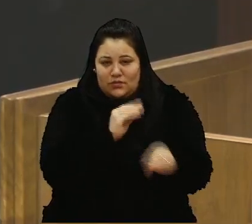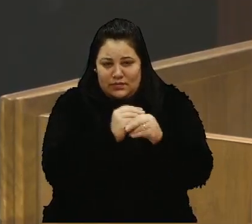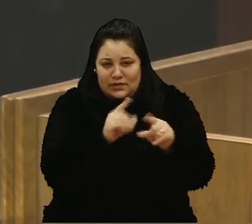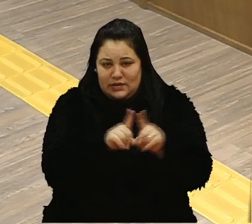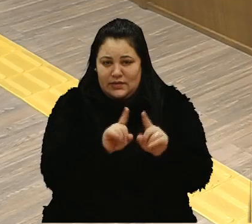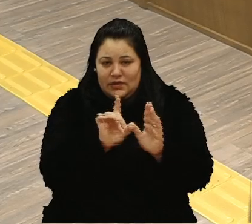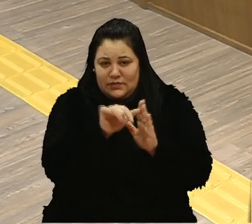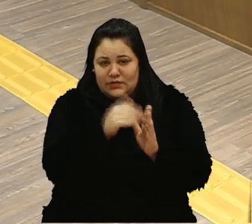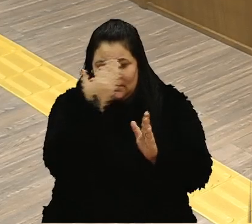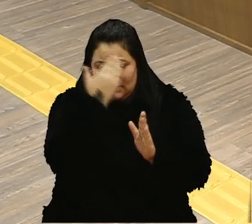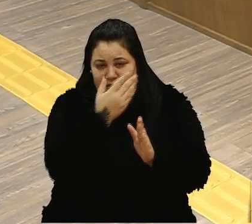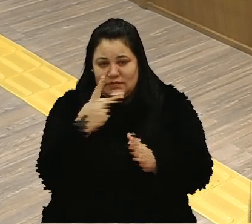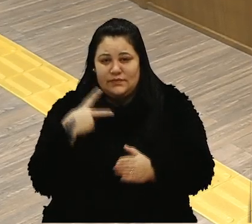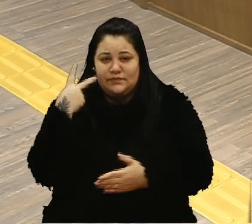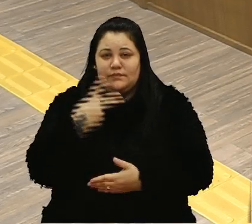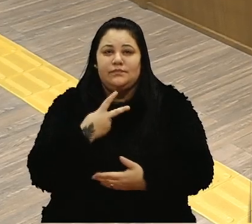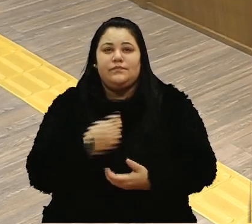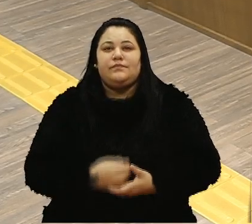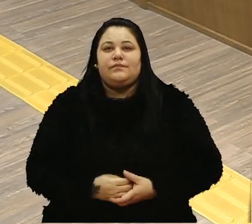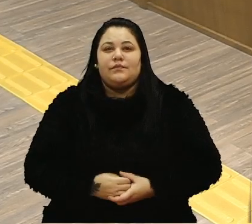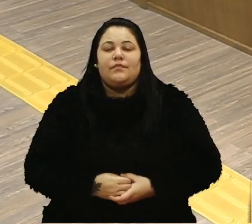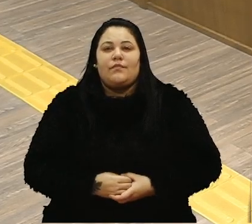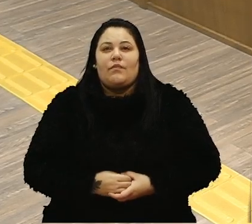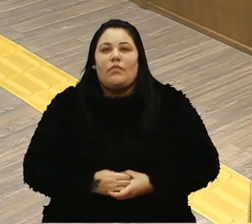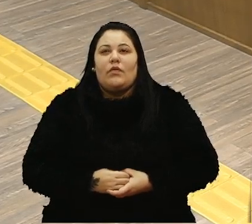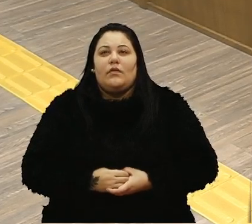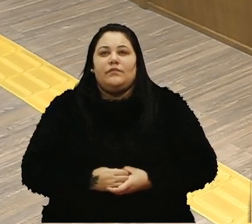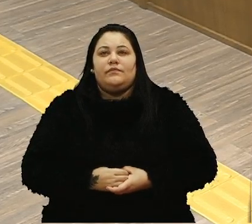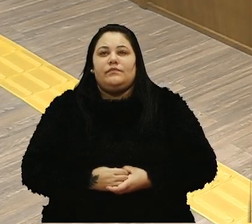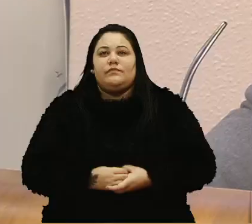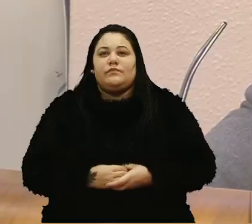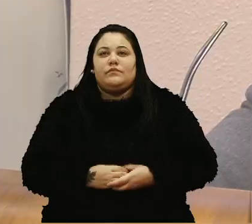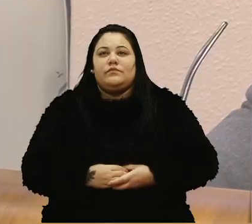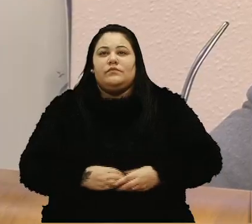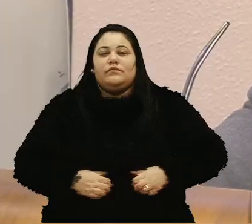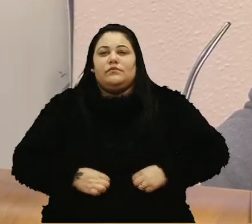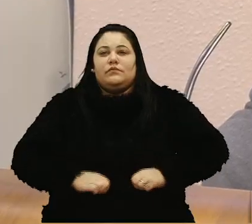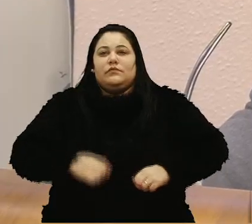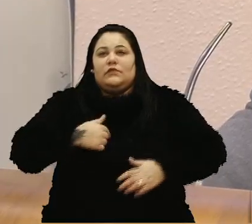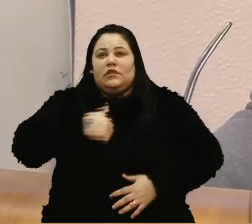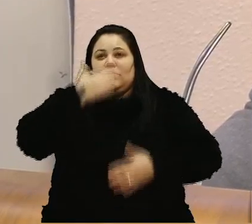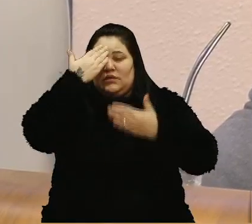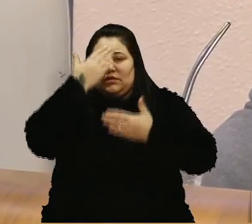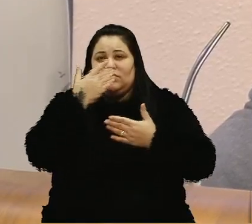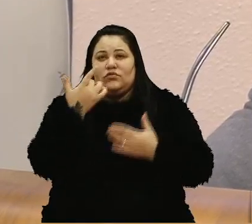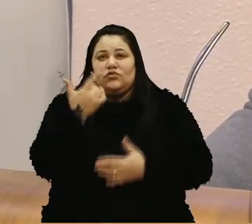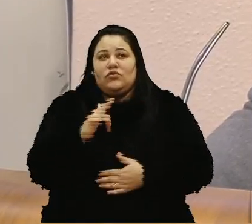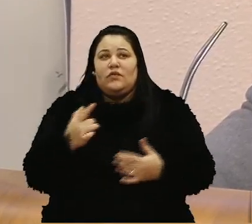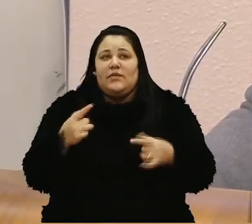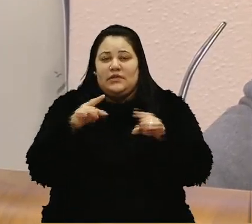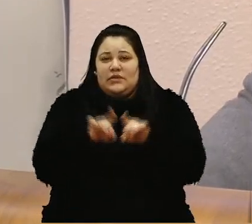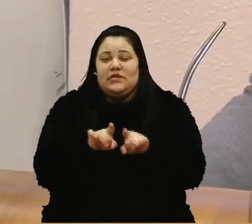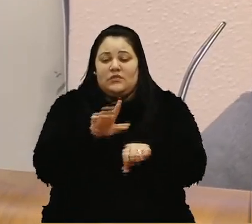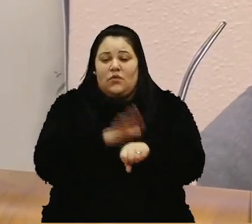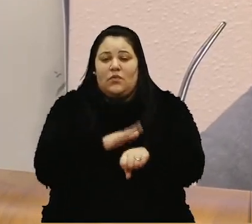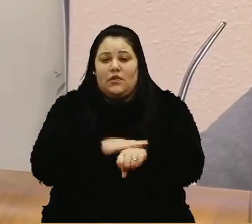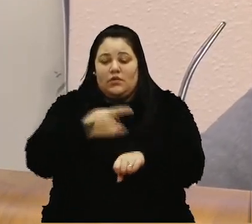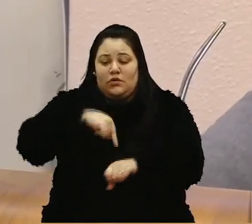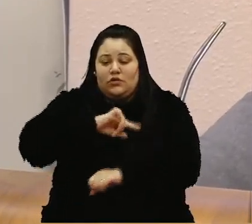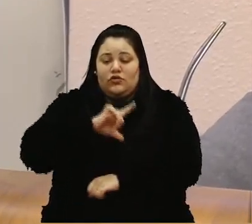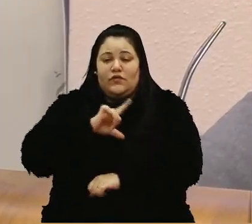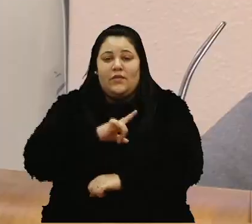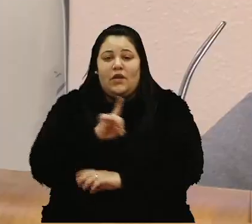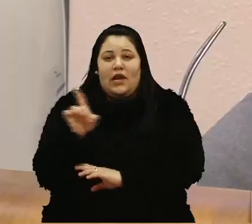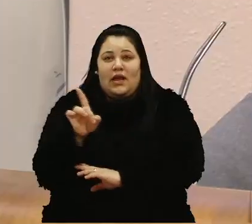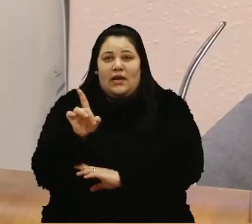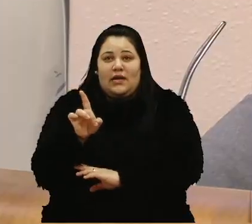vereador. Obrigado, vereador Eloy. Destaco novamente, agradeço a parceria desse momento que a gente teve lá. E o tema de casa